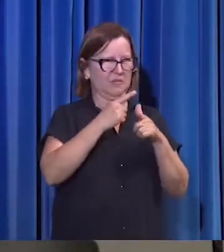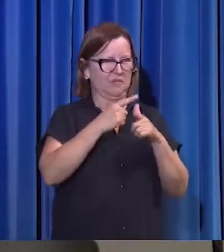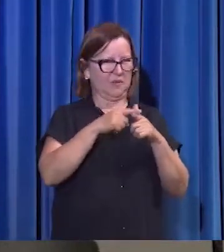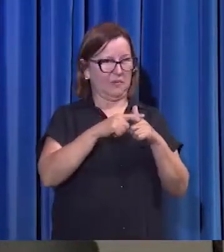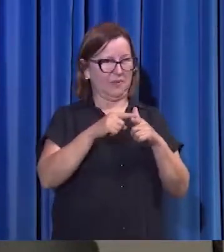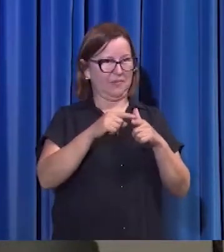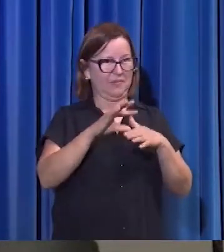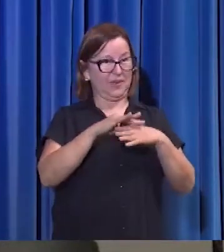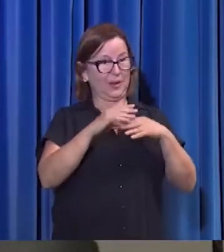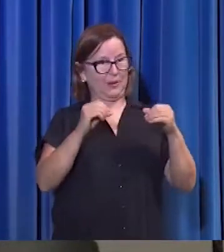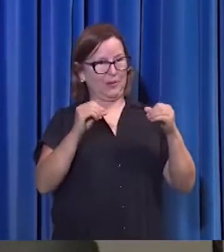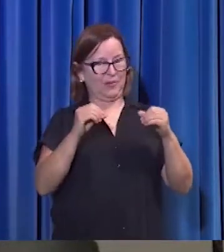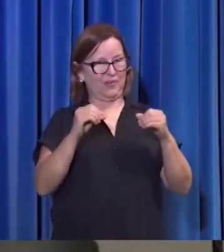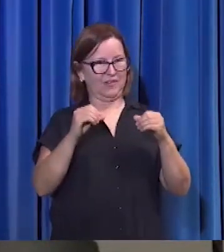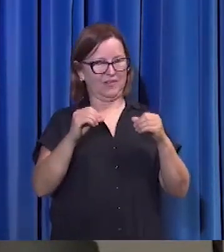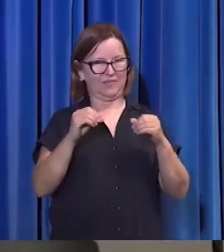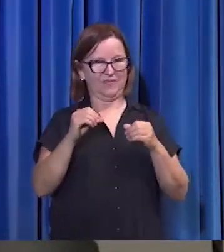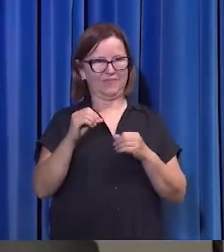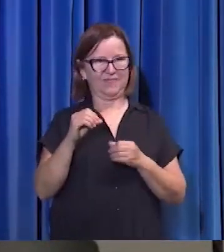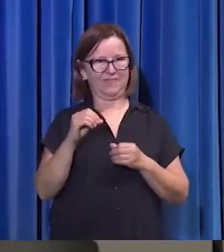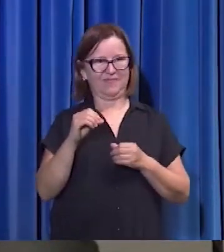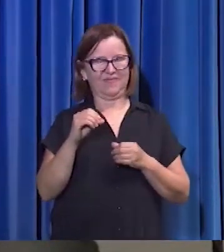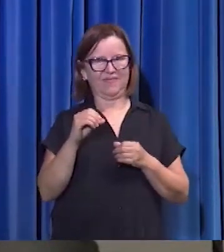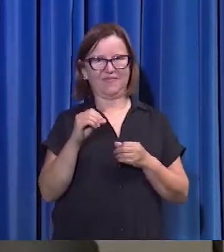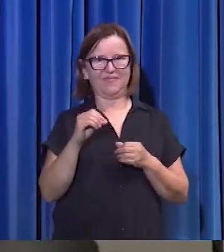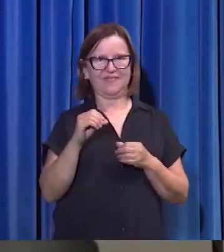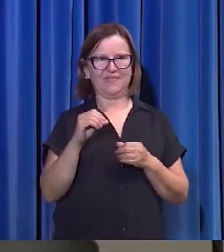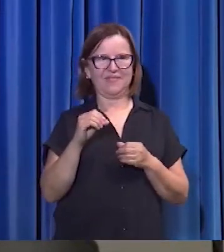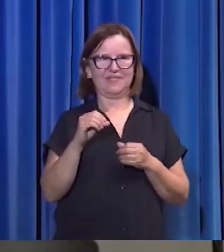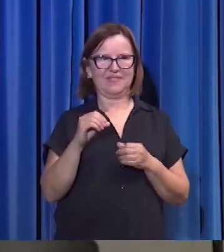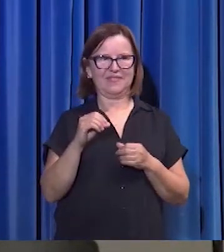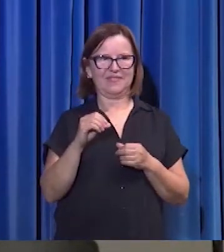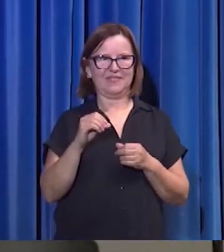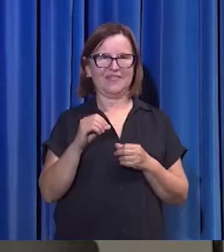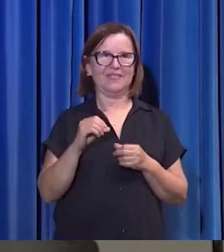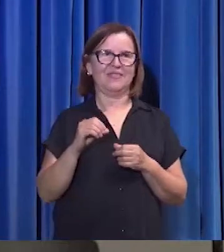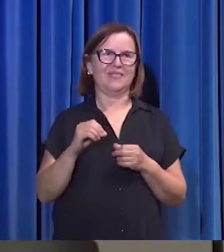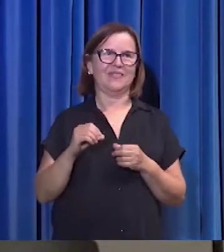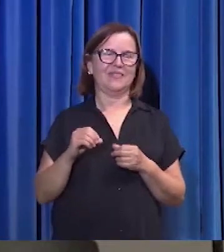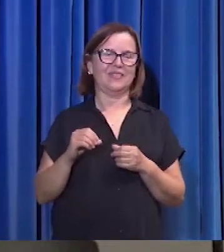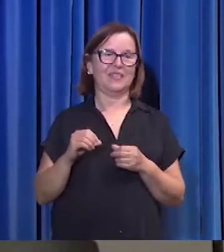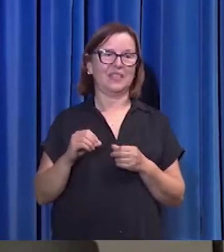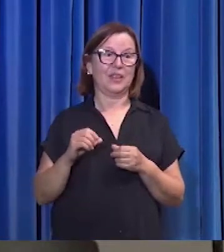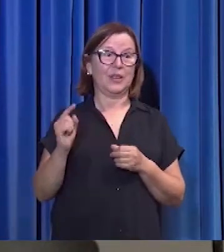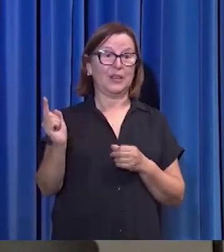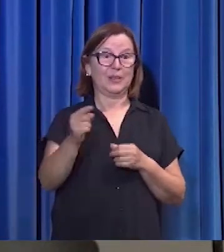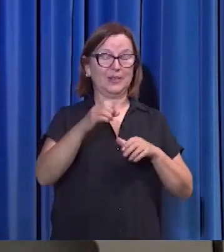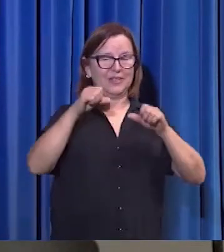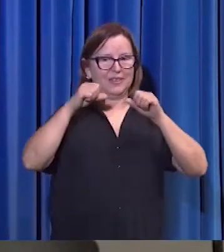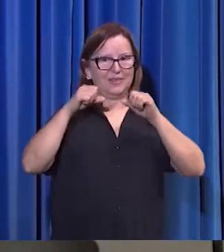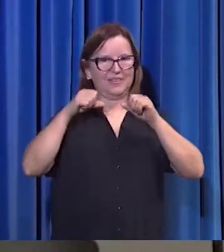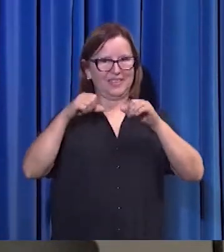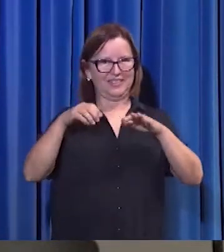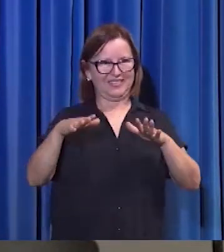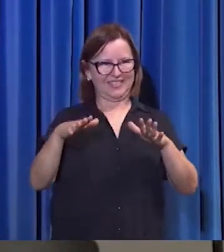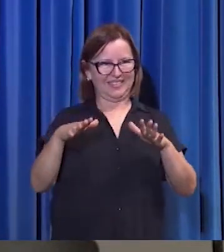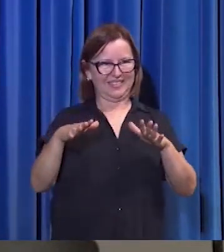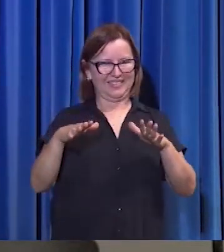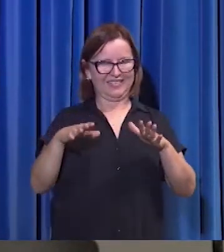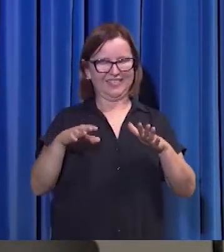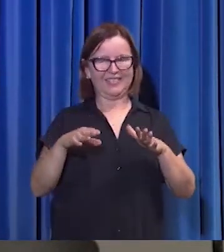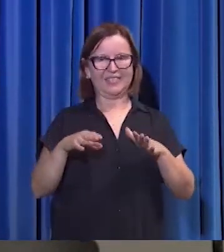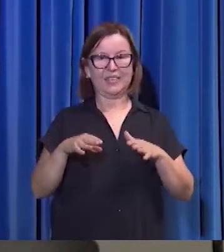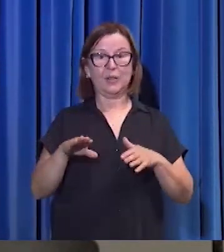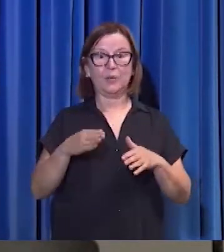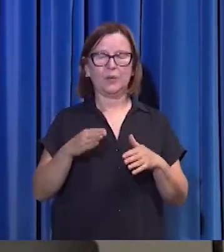nosso amor ardente pelas coisas que perecem. Nós somos muito abençoados